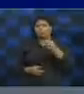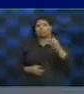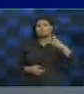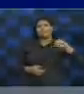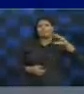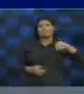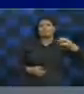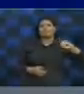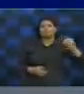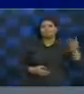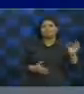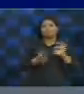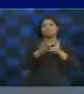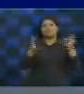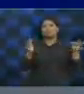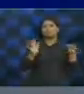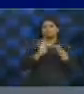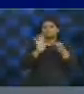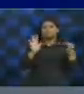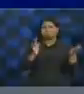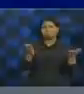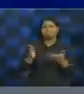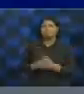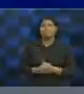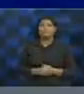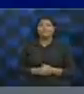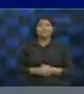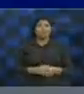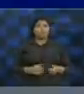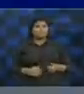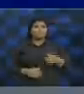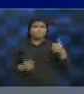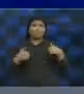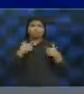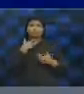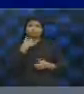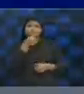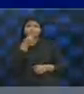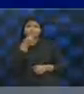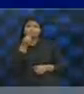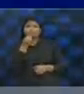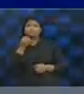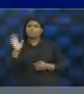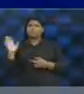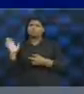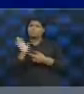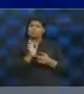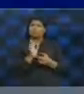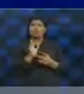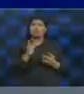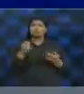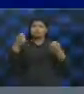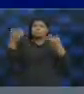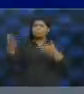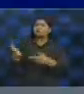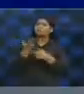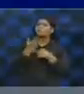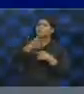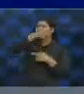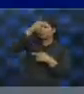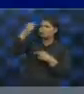dizendo. Primeiro, eu quero que seja apresentada a cidade de Manaus, essa cidade muito bonita que foi feita para os nossos indiozinhos.